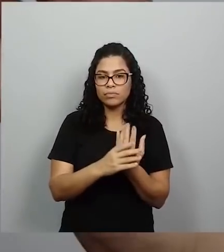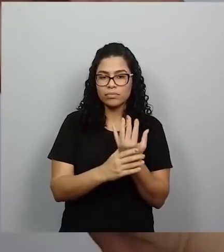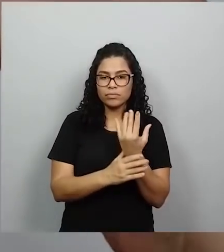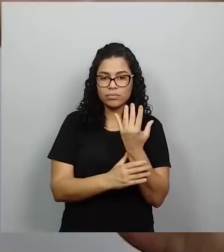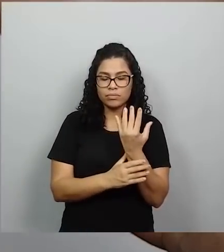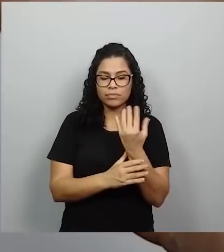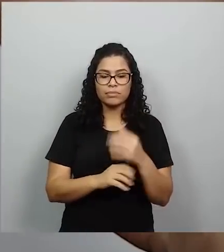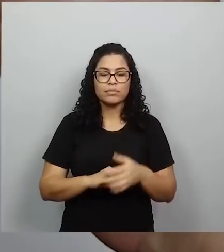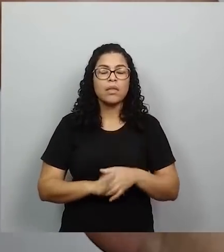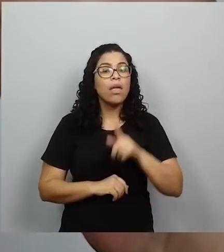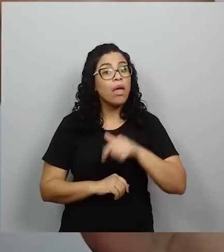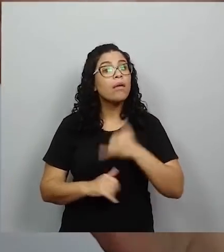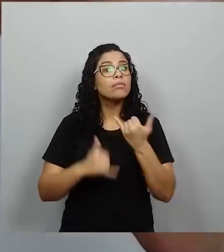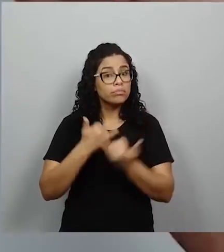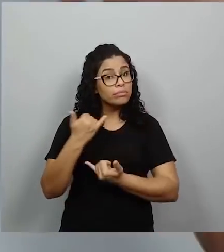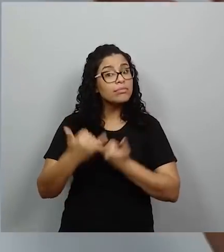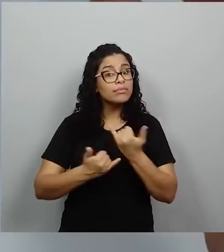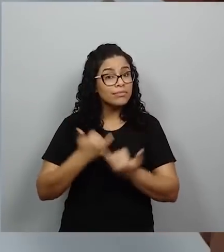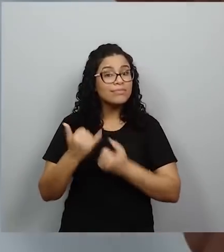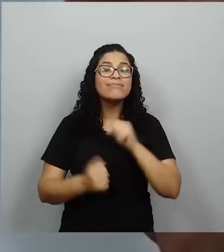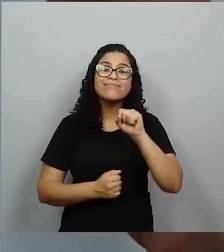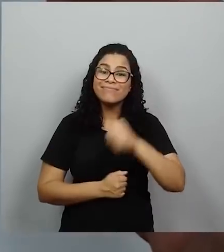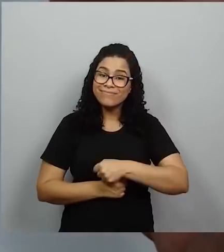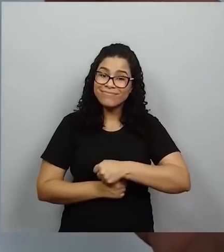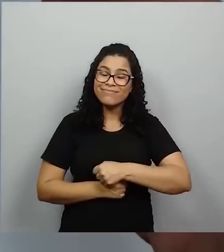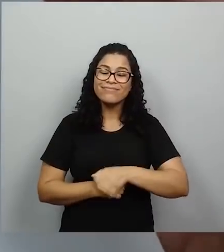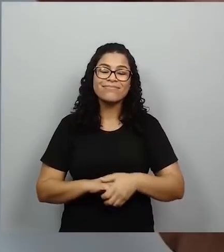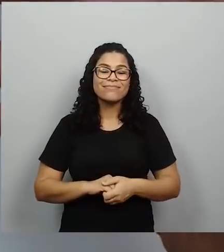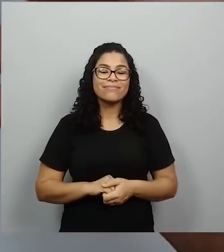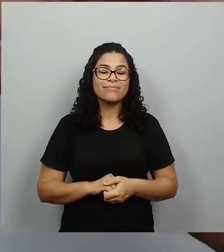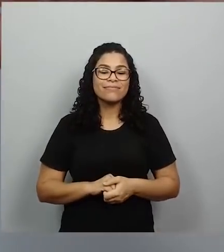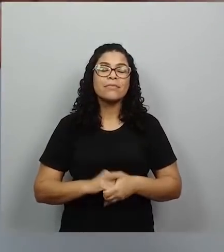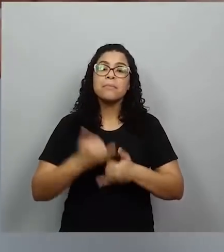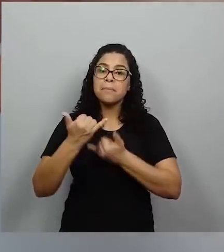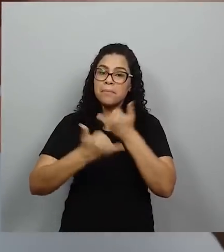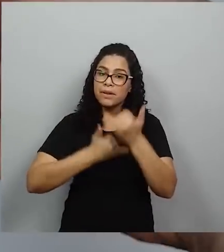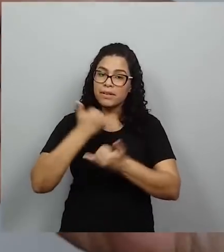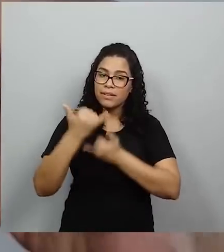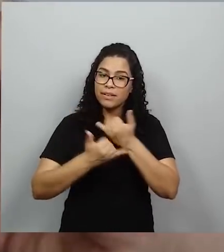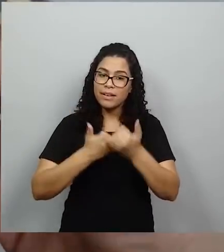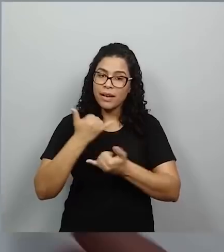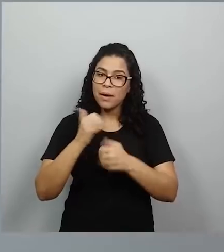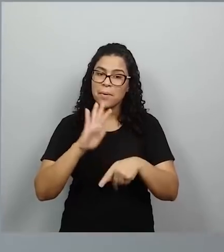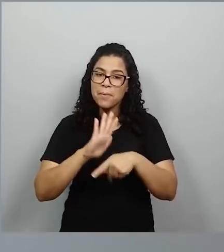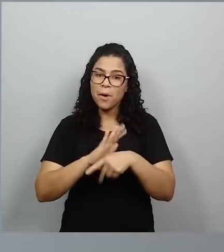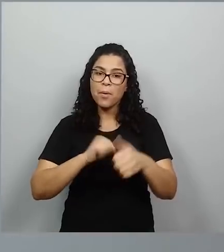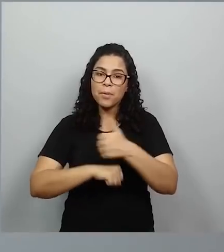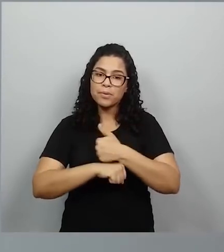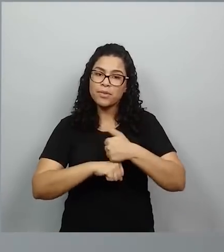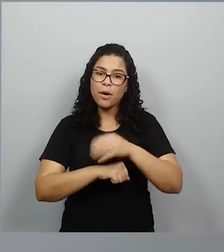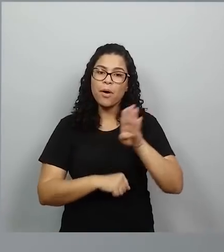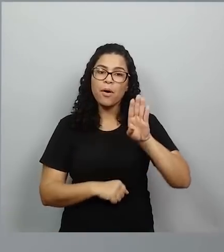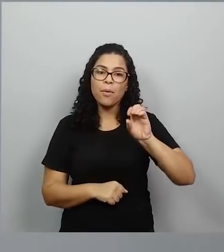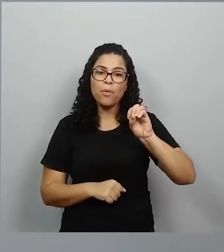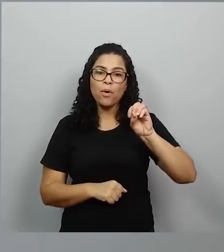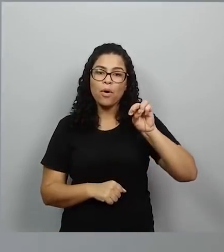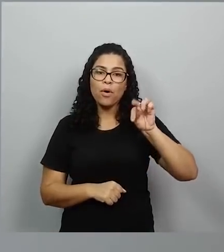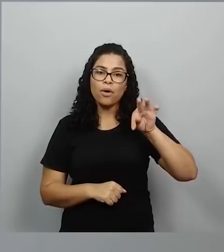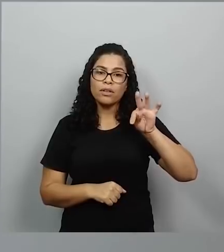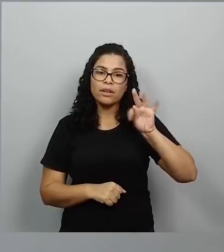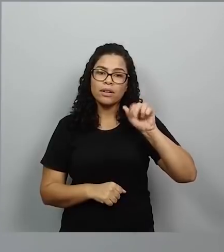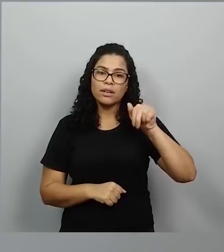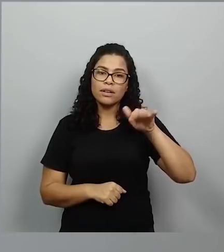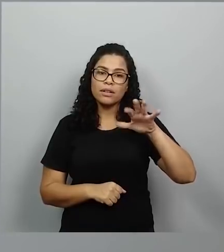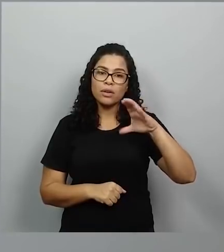pareça, isso aqui é um brinquedo. Sim, um brinquedo para brincar de botânico. Mas você não precisa comprar.